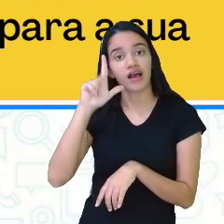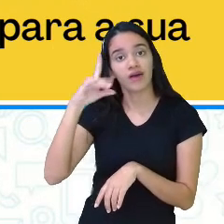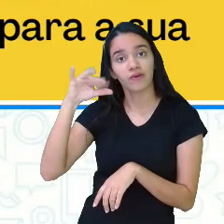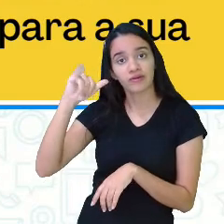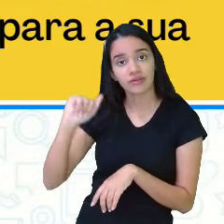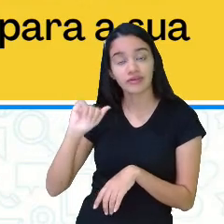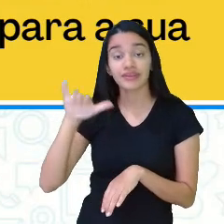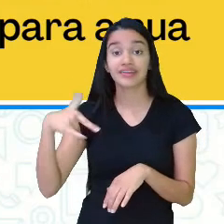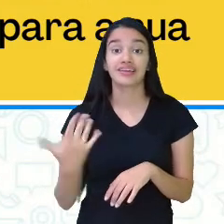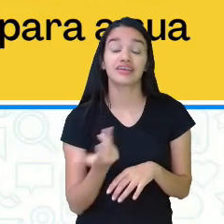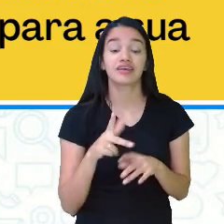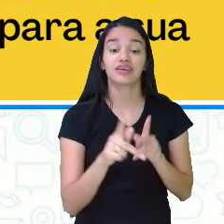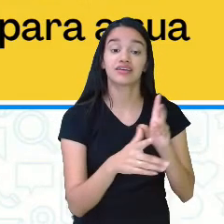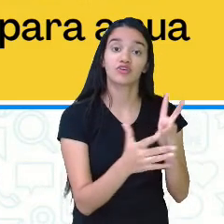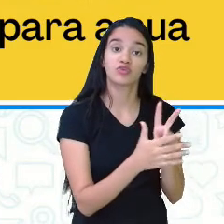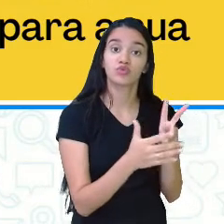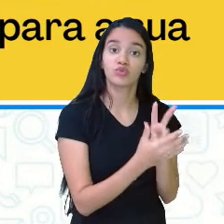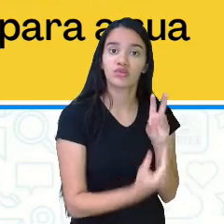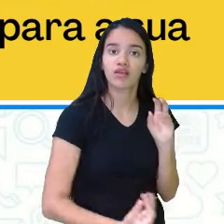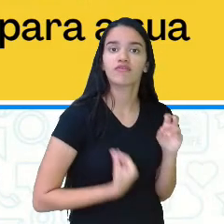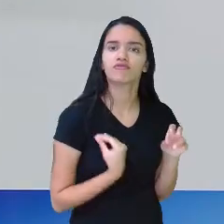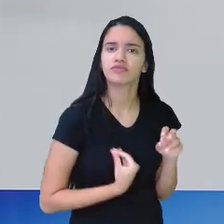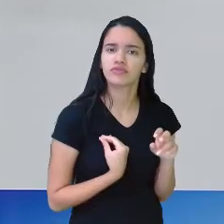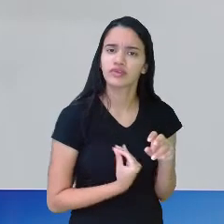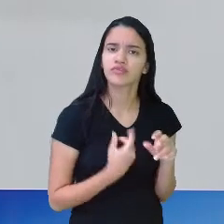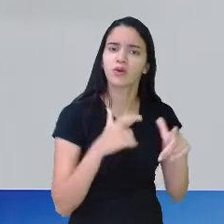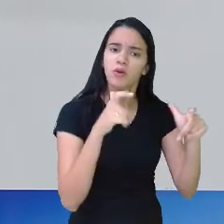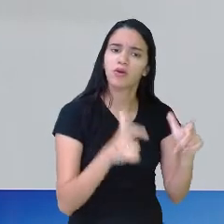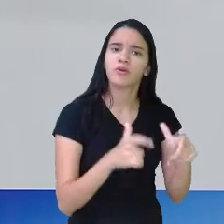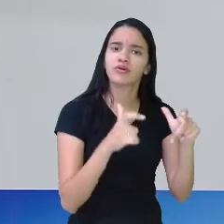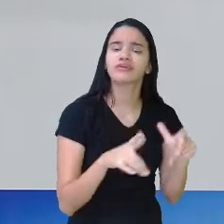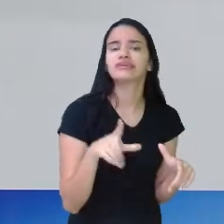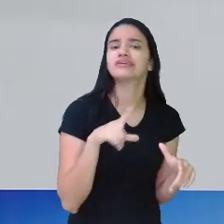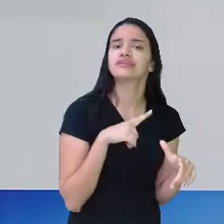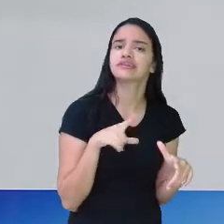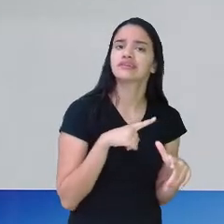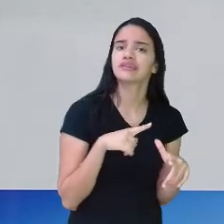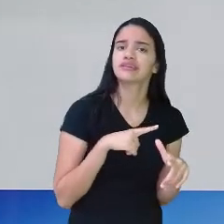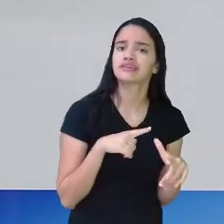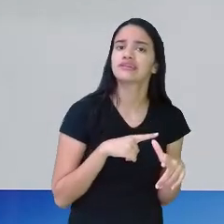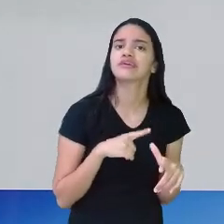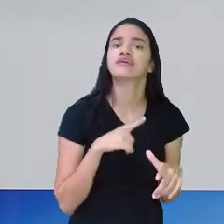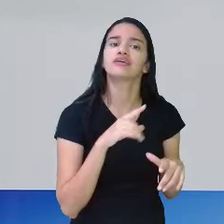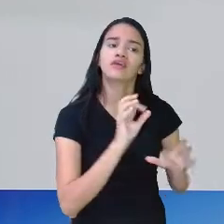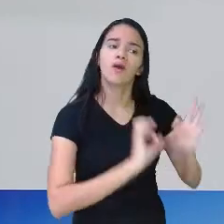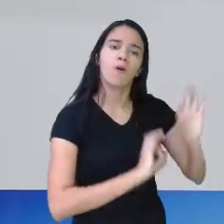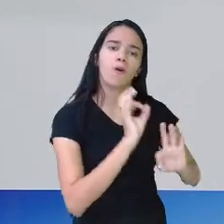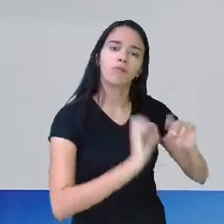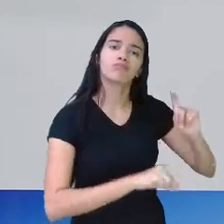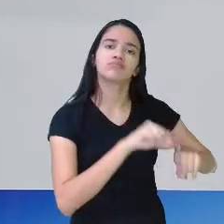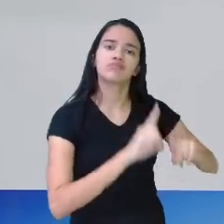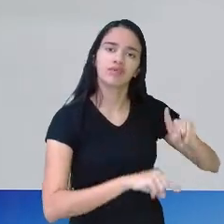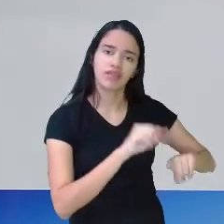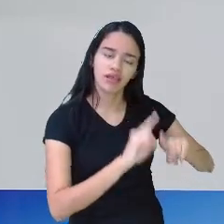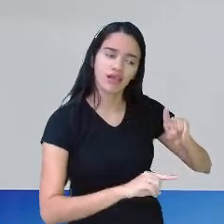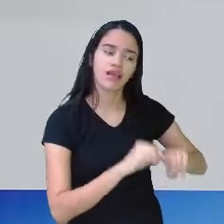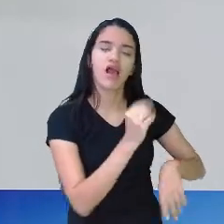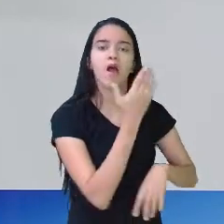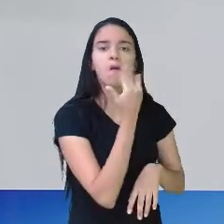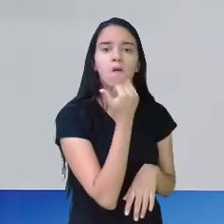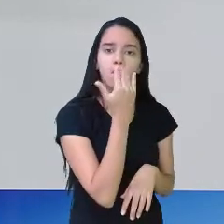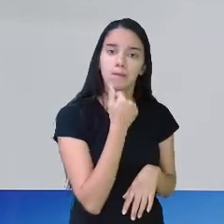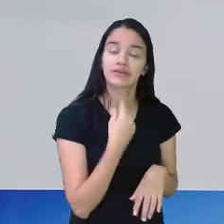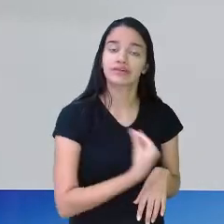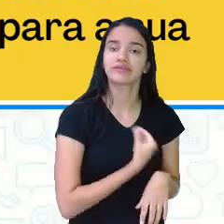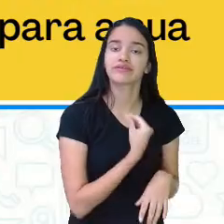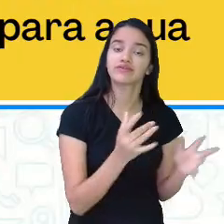os indígenas, vivem. Tipo, onde ficam lá a sua taba, onde ficam lá suas ocas, e eles como se vivem ali em